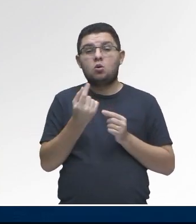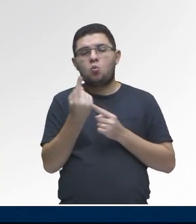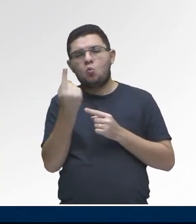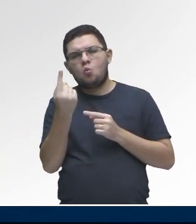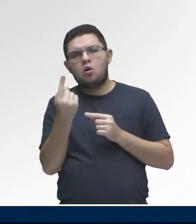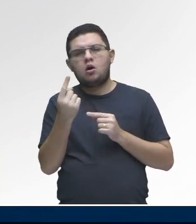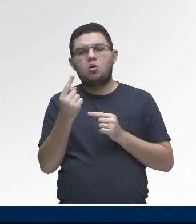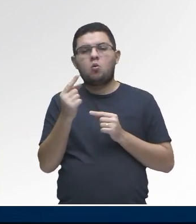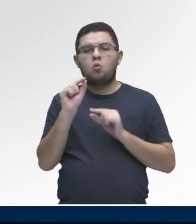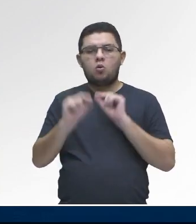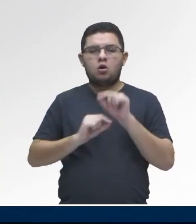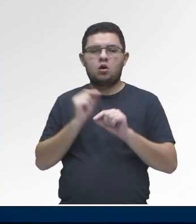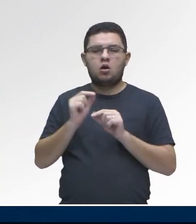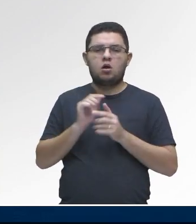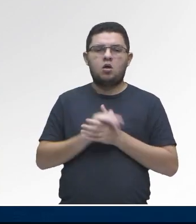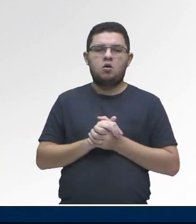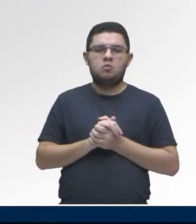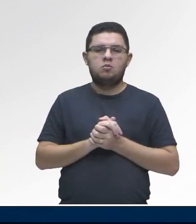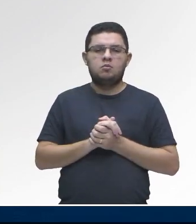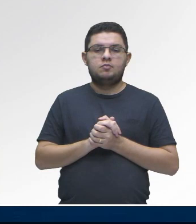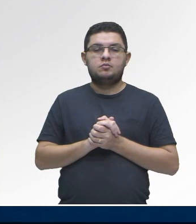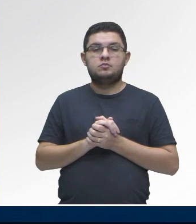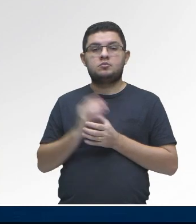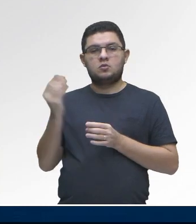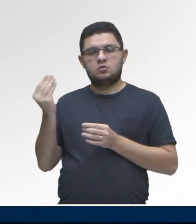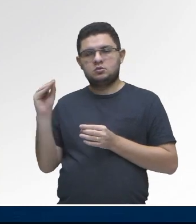no denominador, que é a parte de baixo.